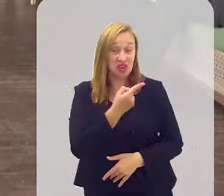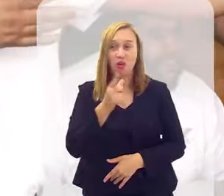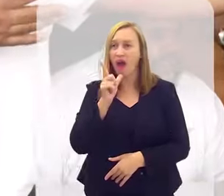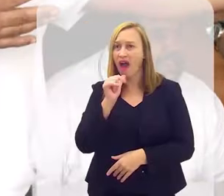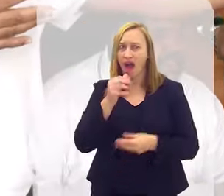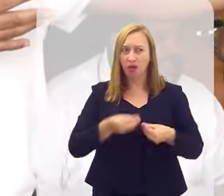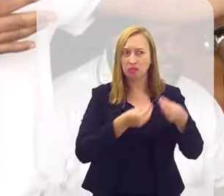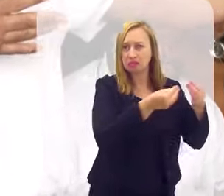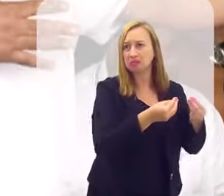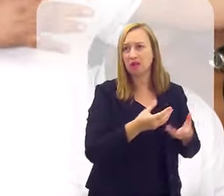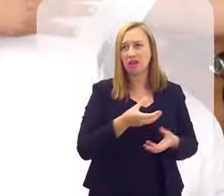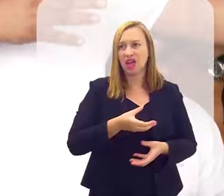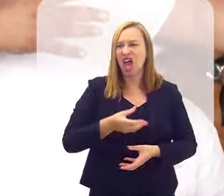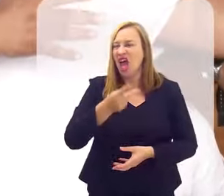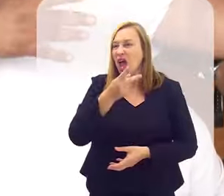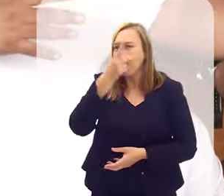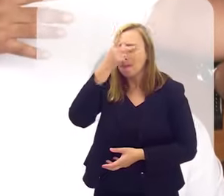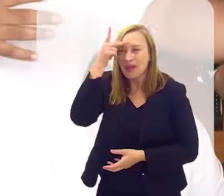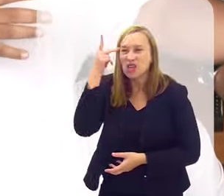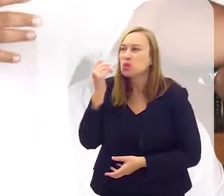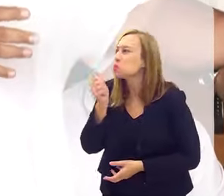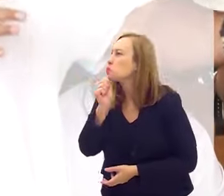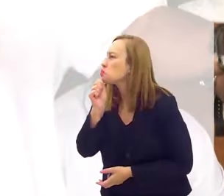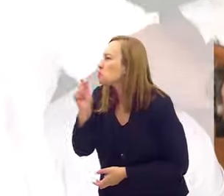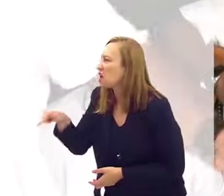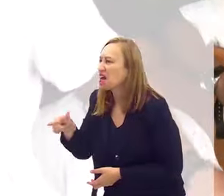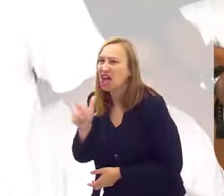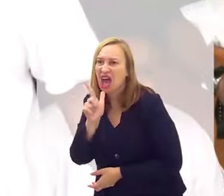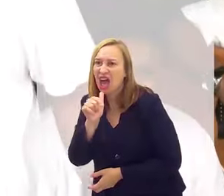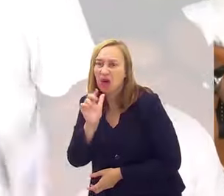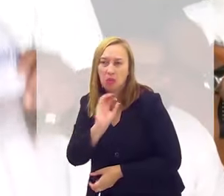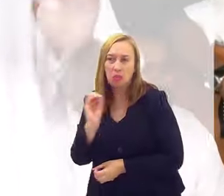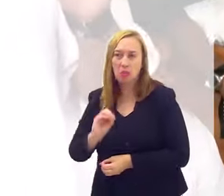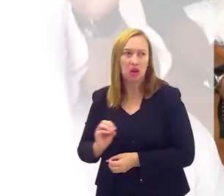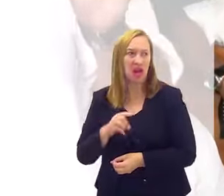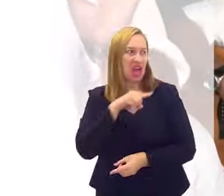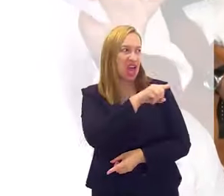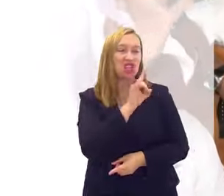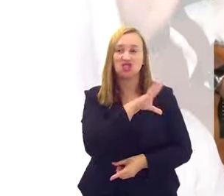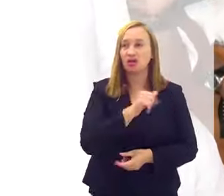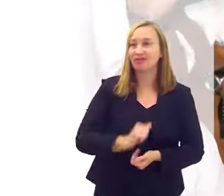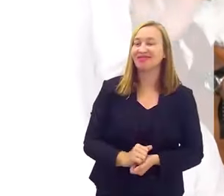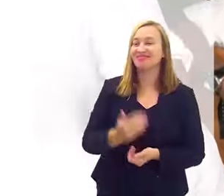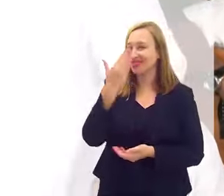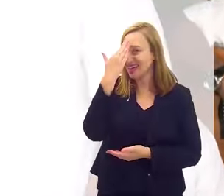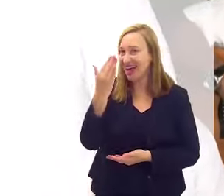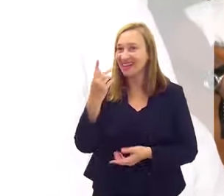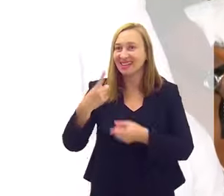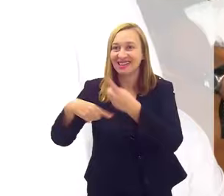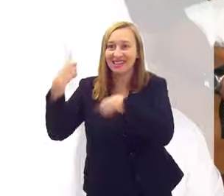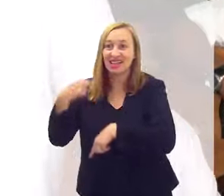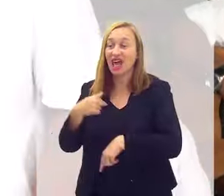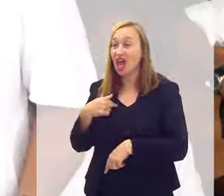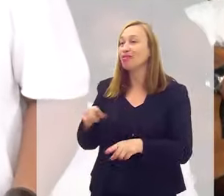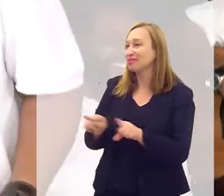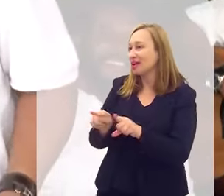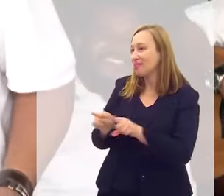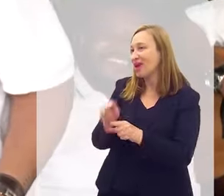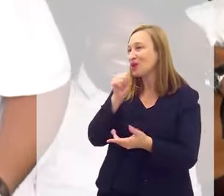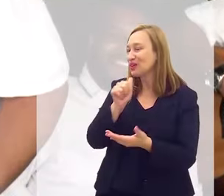lá lá sabe depois eu vou most de água deu água para ele aqui deu ninguém bebeu água só ele